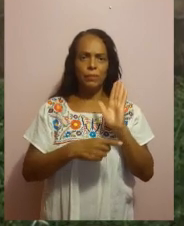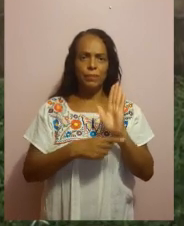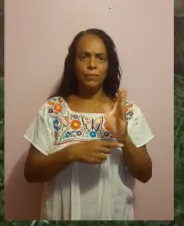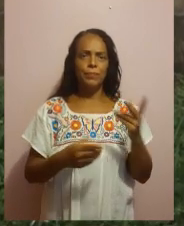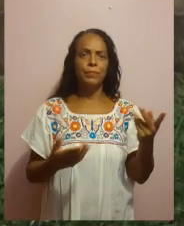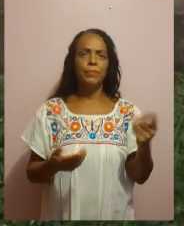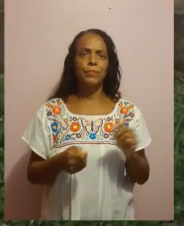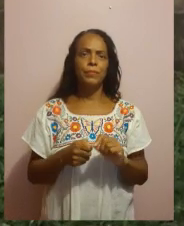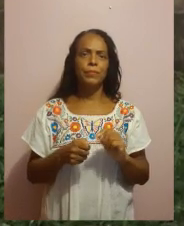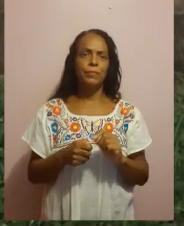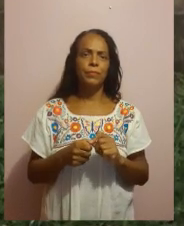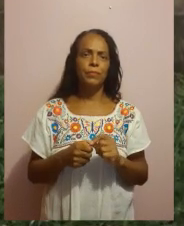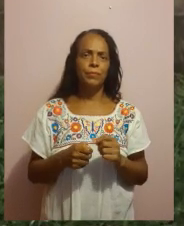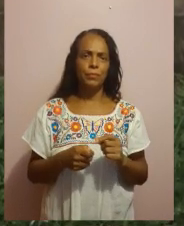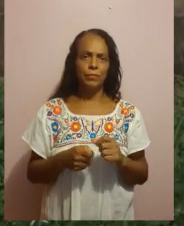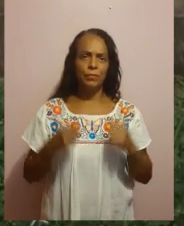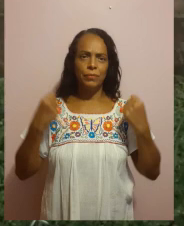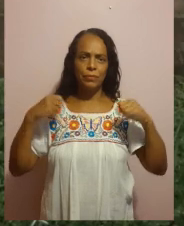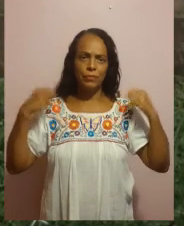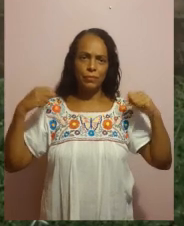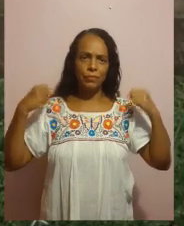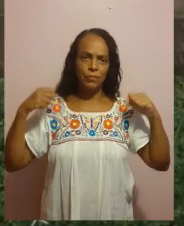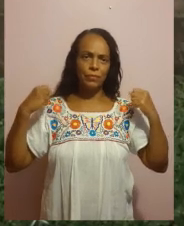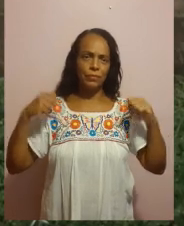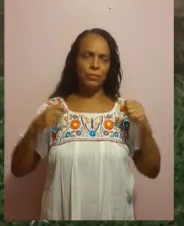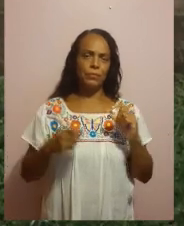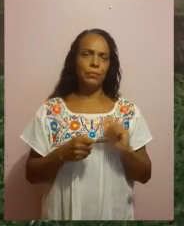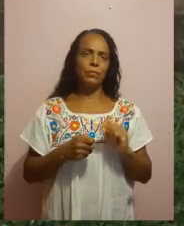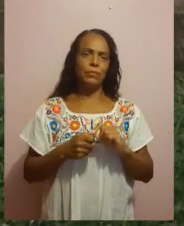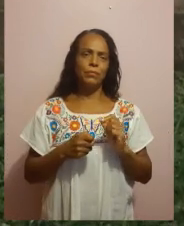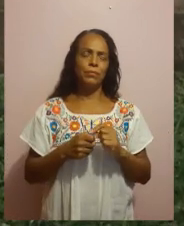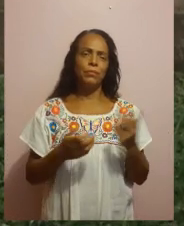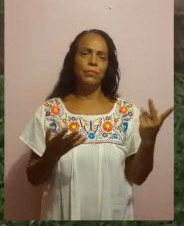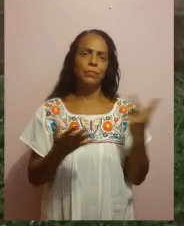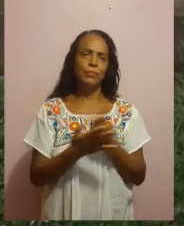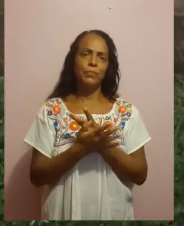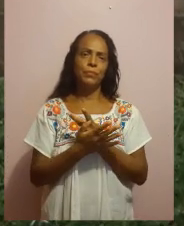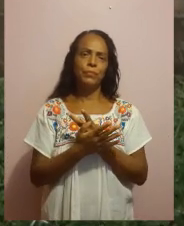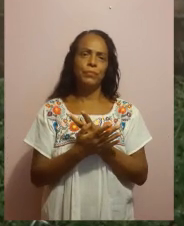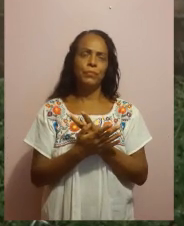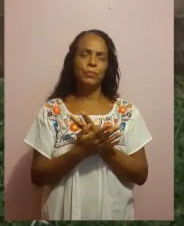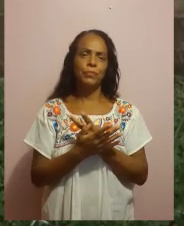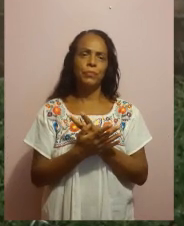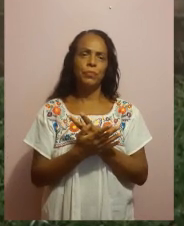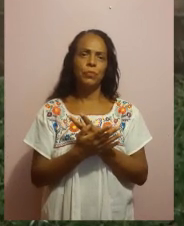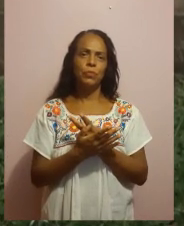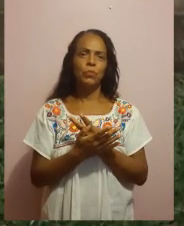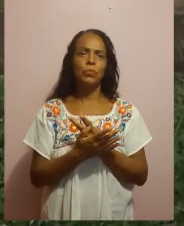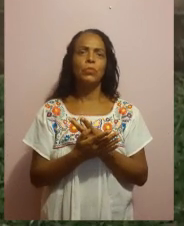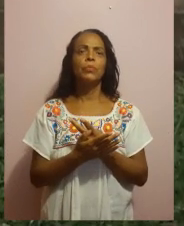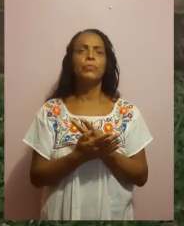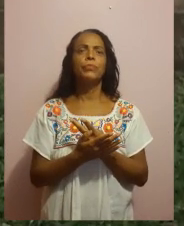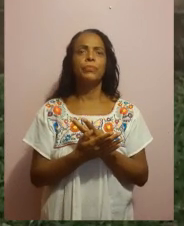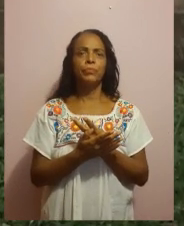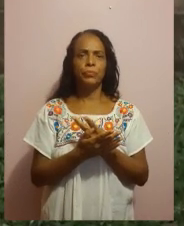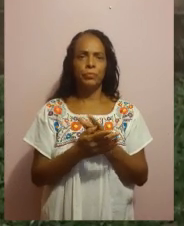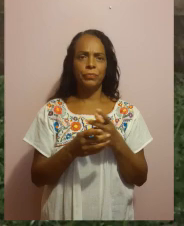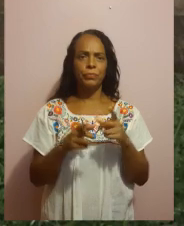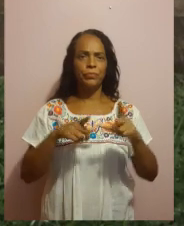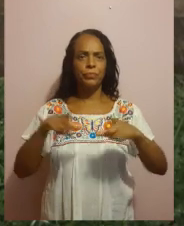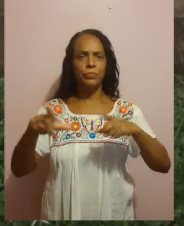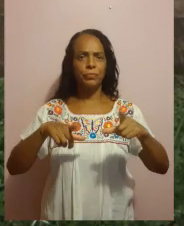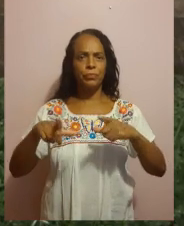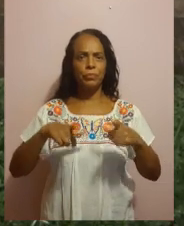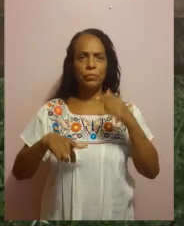assim sendo, pela necessidade, veio então trabalhar na casa do mestre, a cuidar das